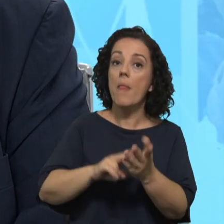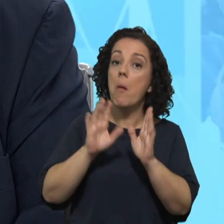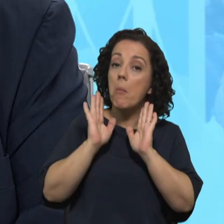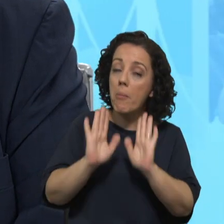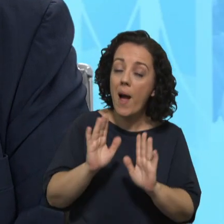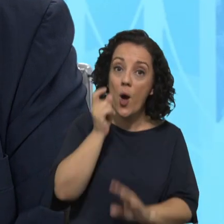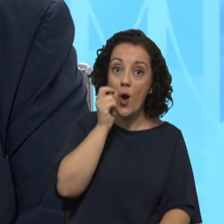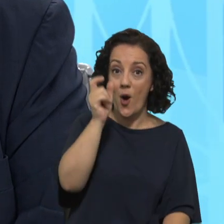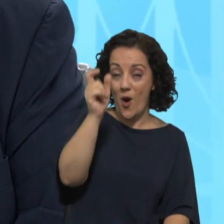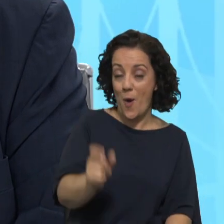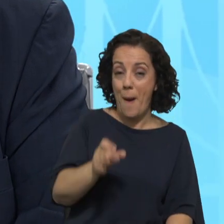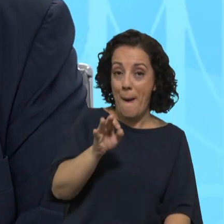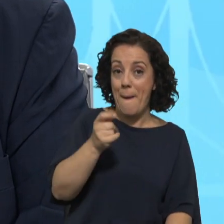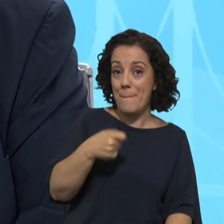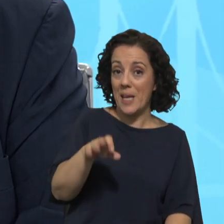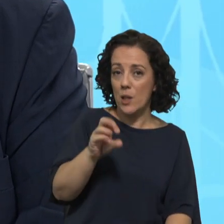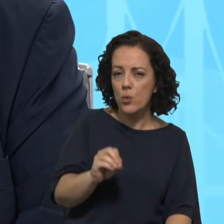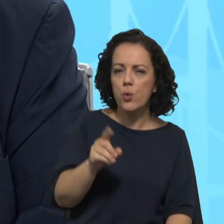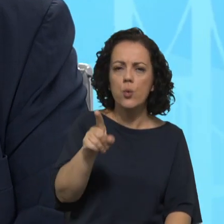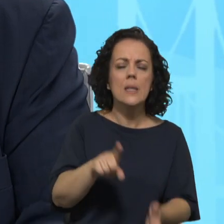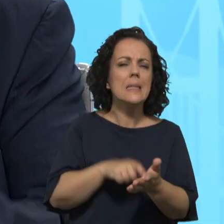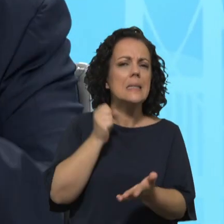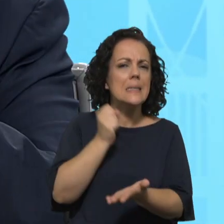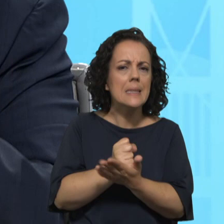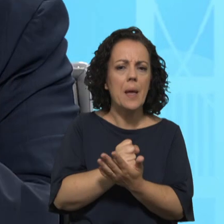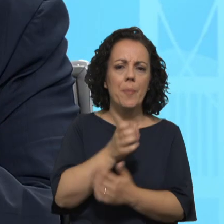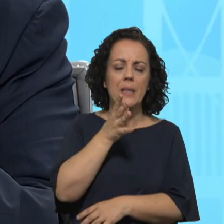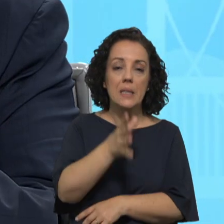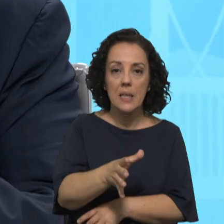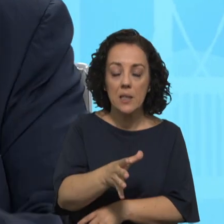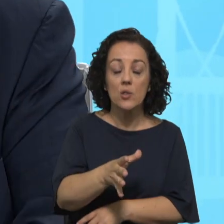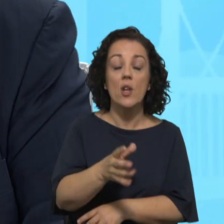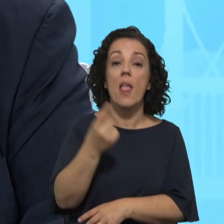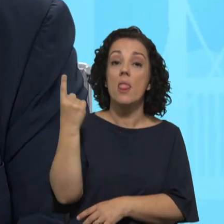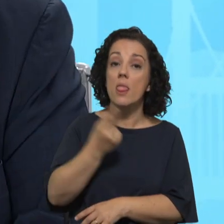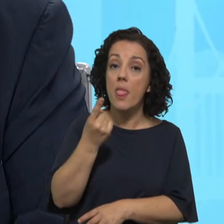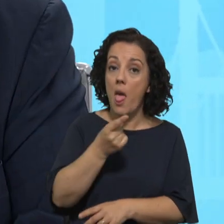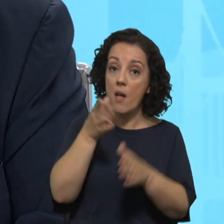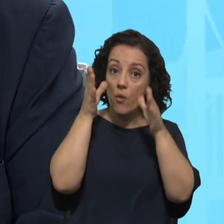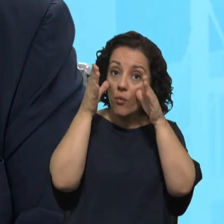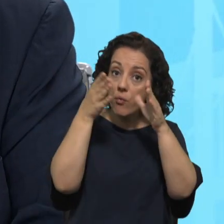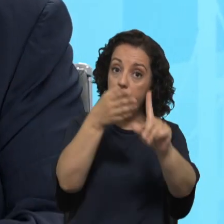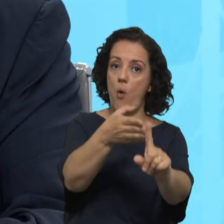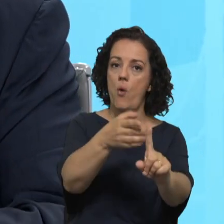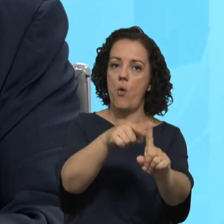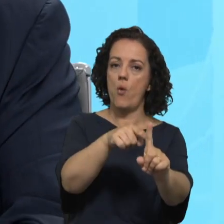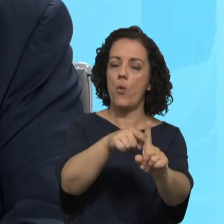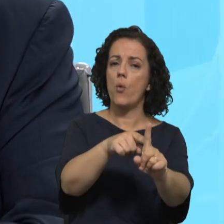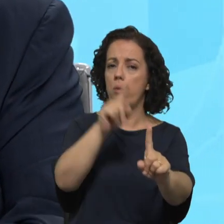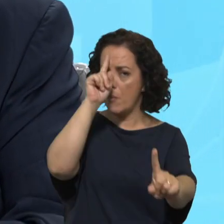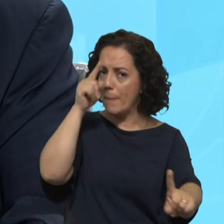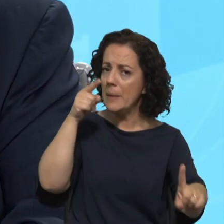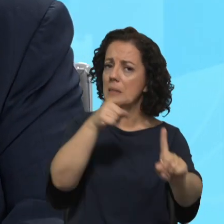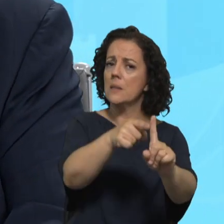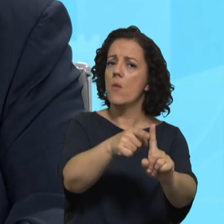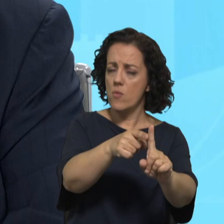Pedro insista sempre no foco fundamental, que é no fundo a missão. Estais sempre prontos a